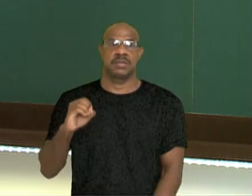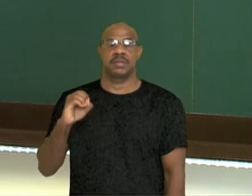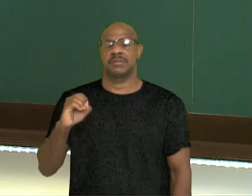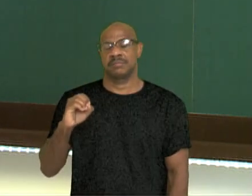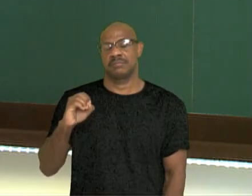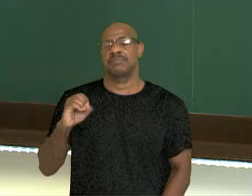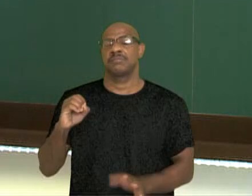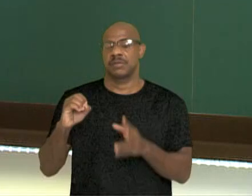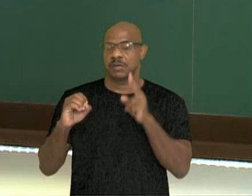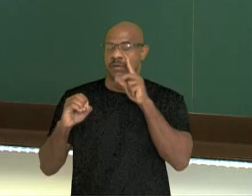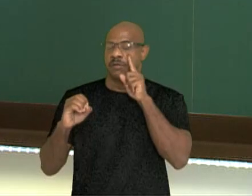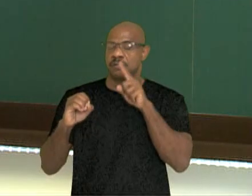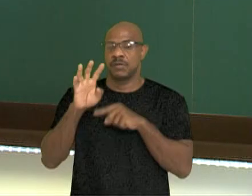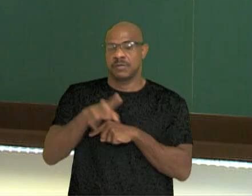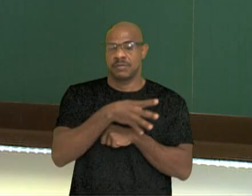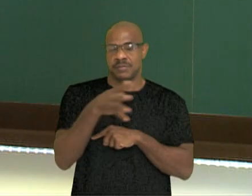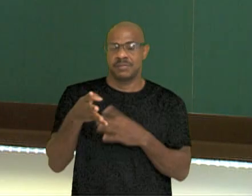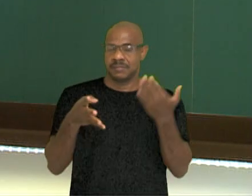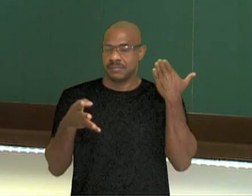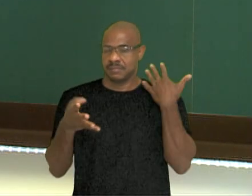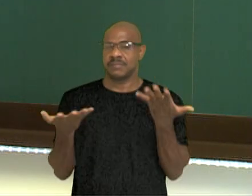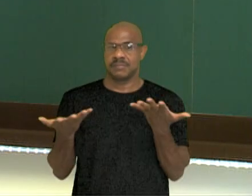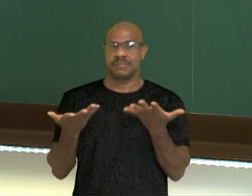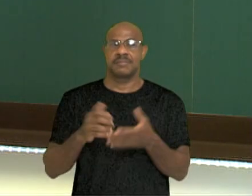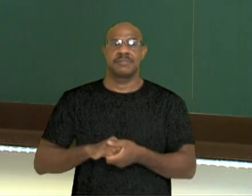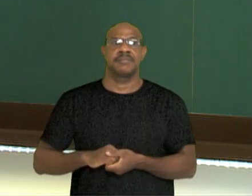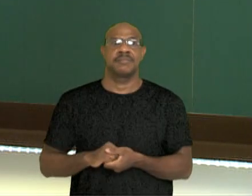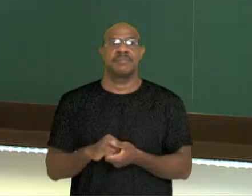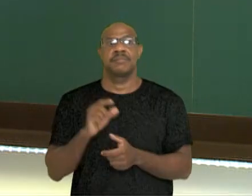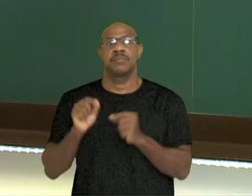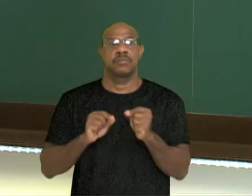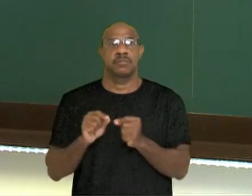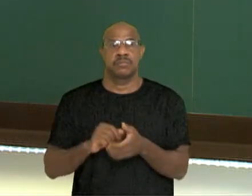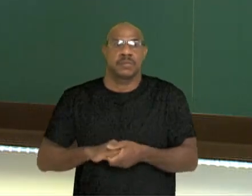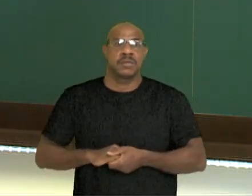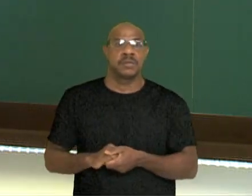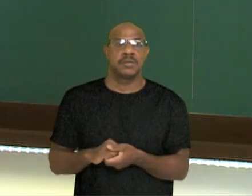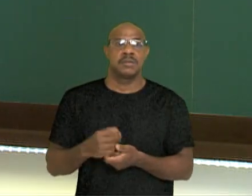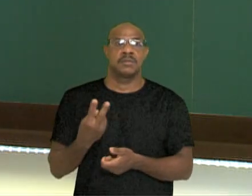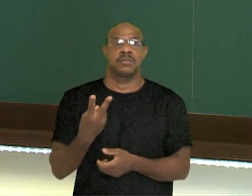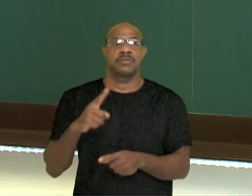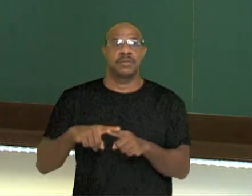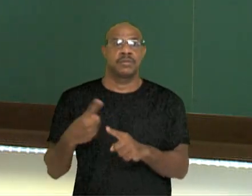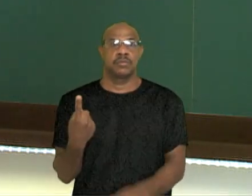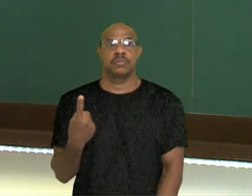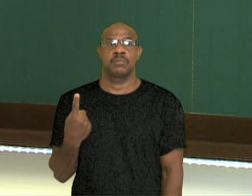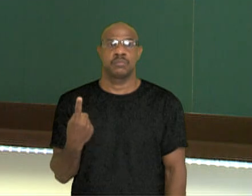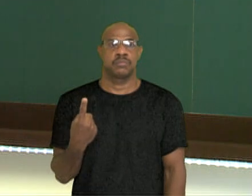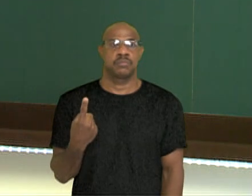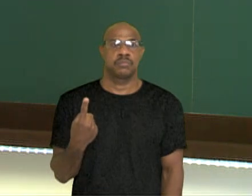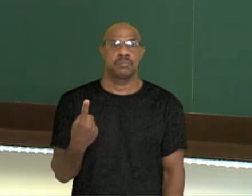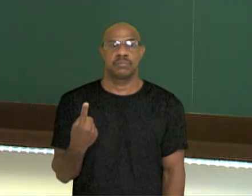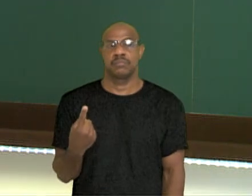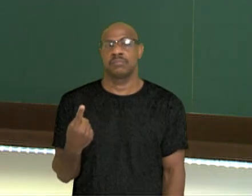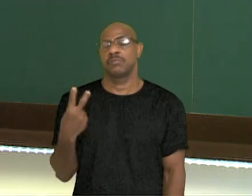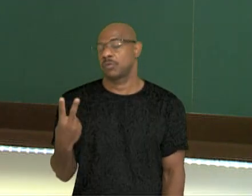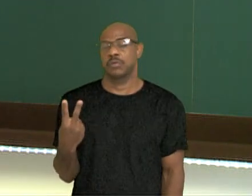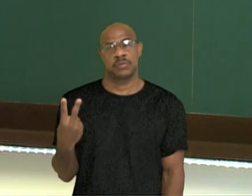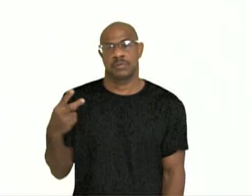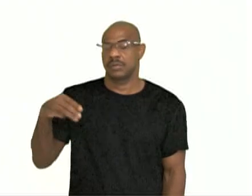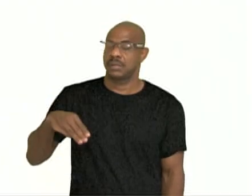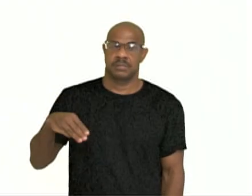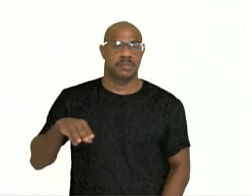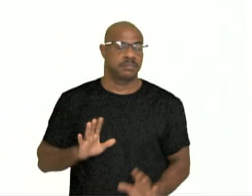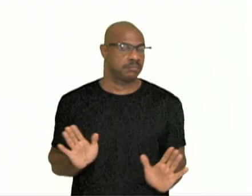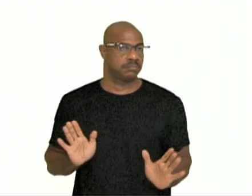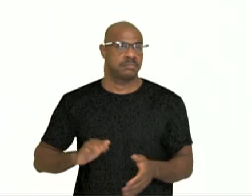gente já viu lá na tabela dos arcos notáveis, e na circunferência que vale 1. Então, 2 vezes 1, 2